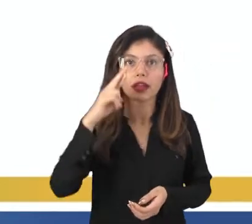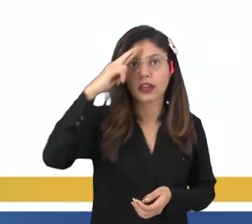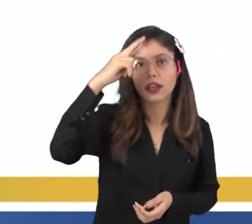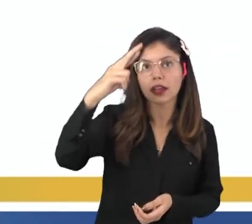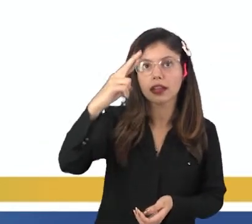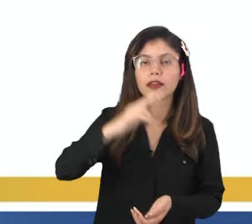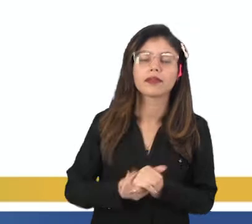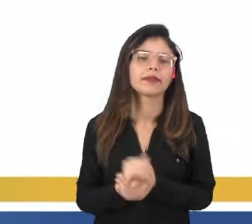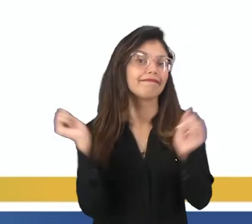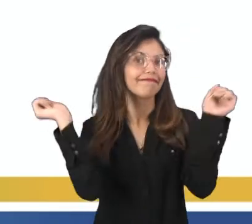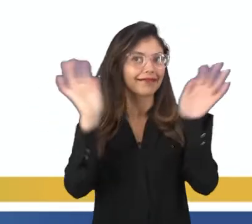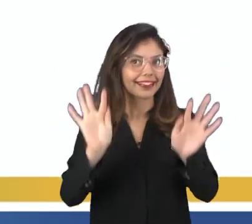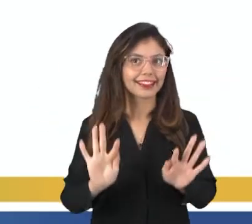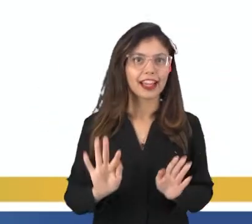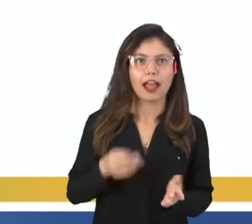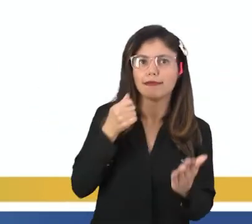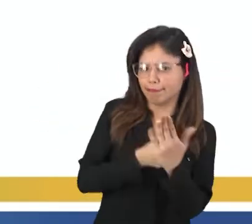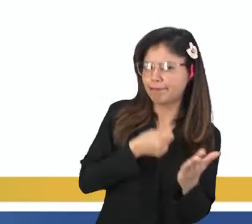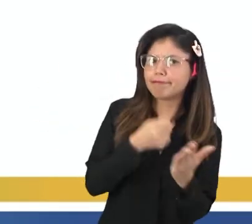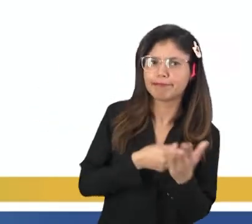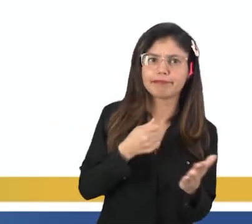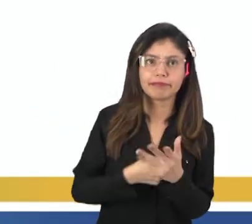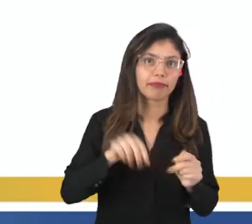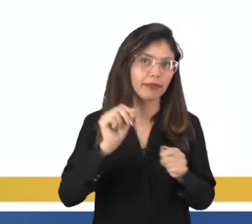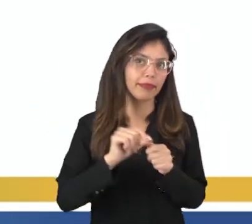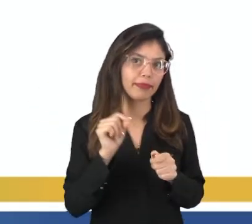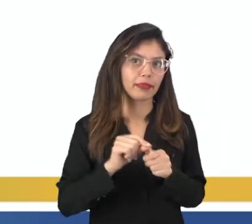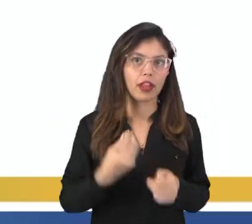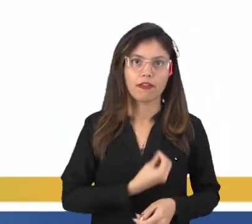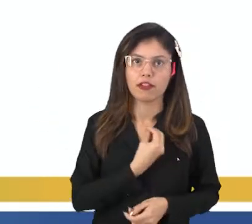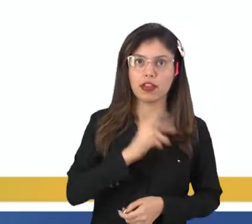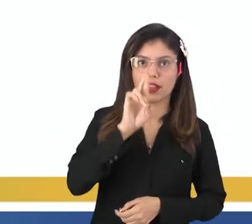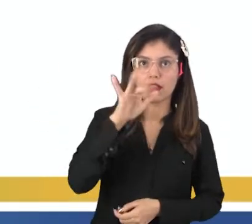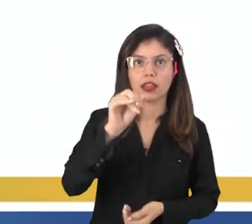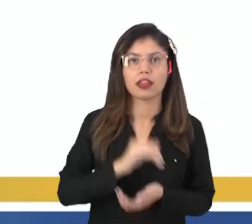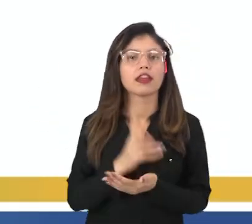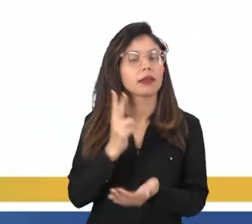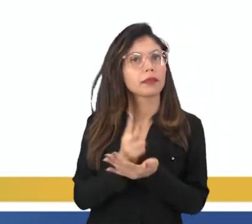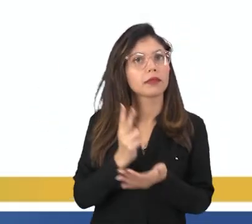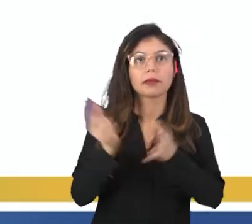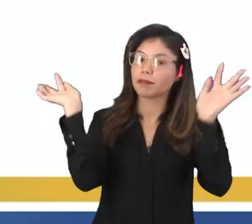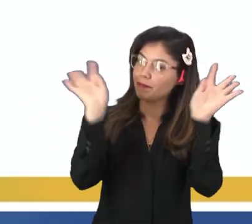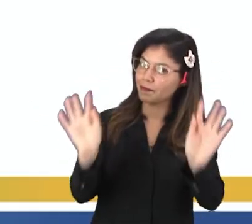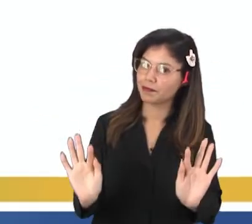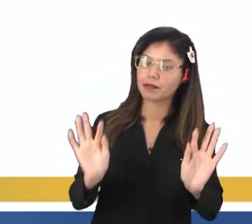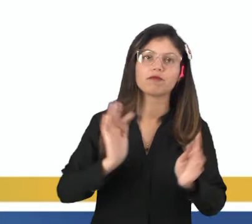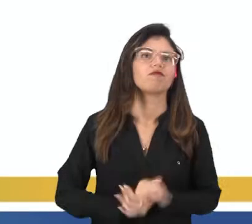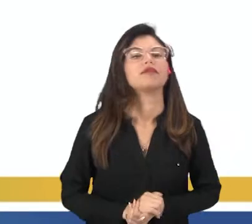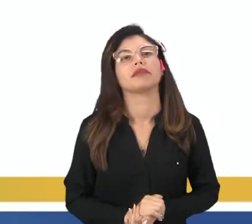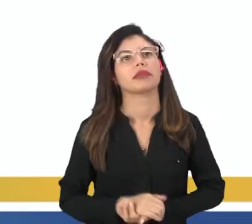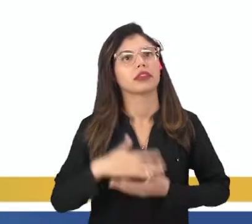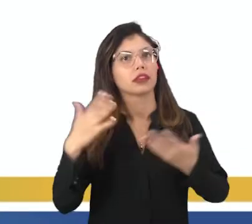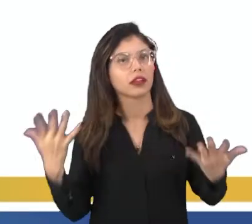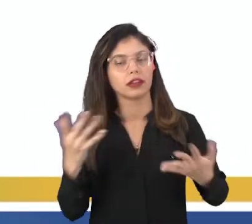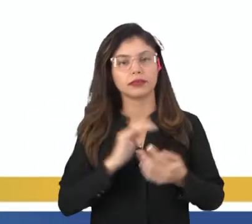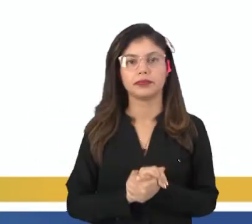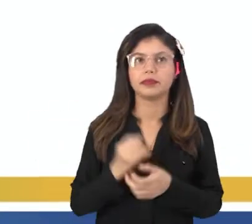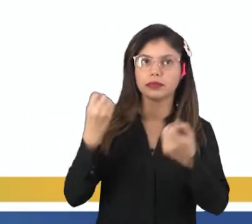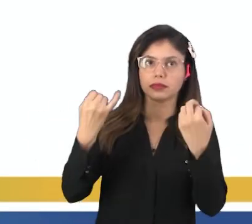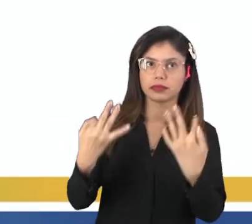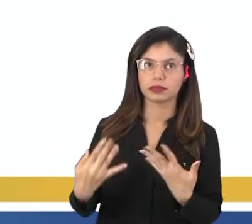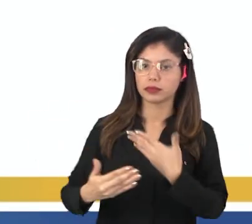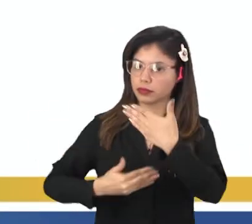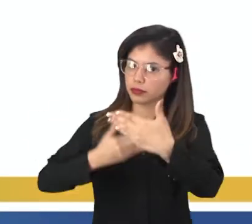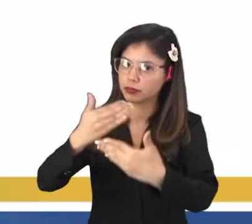deles é a alegria que se esforça bastante para fazer com que a vida de Riley e seja sempre feliz então a